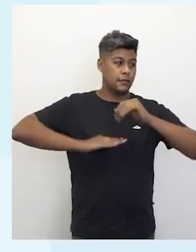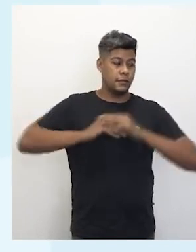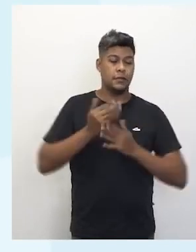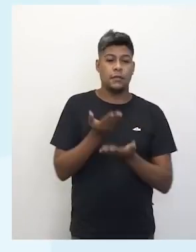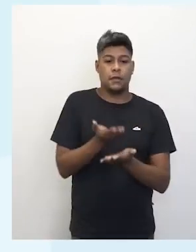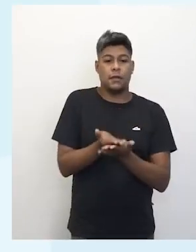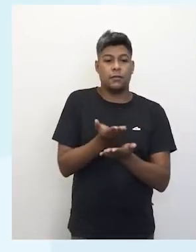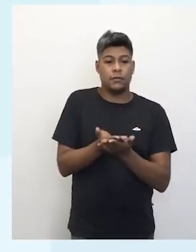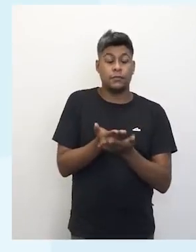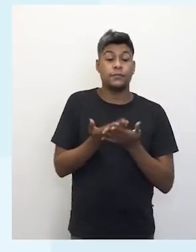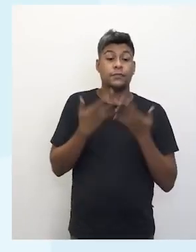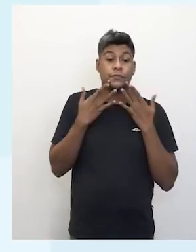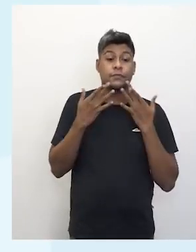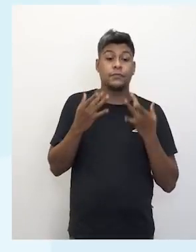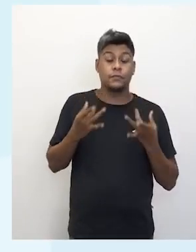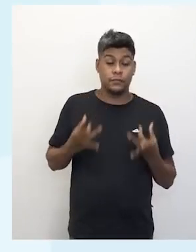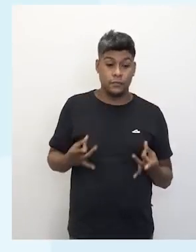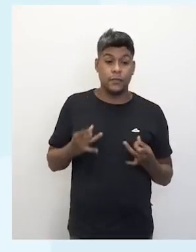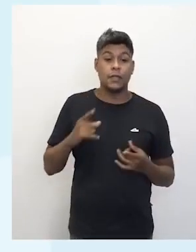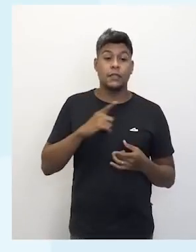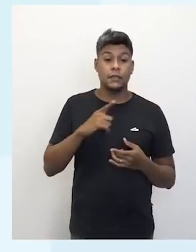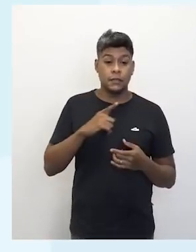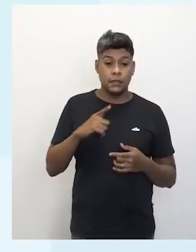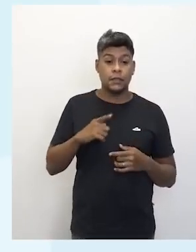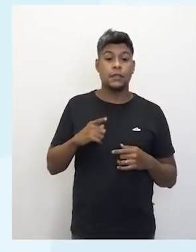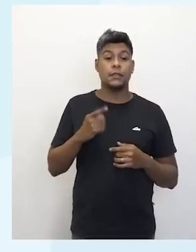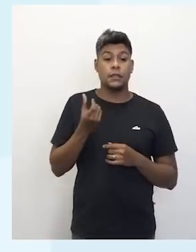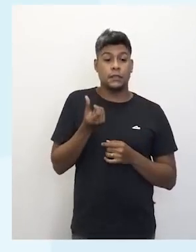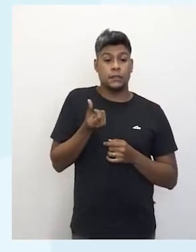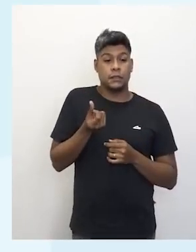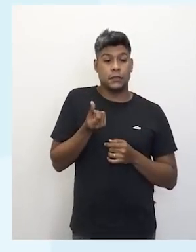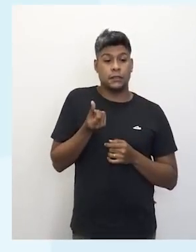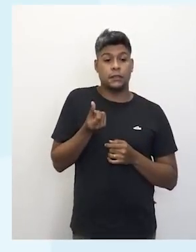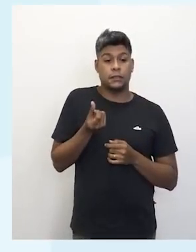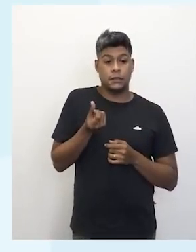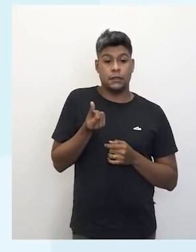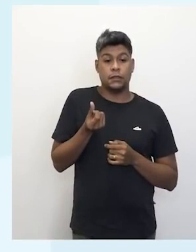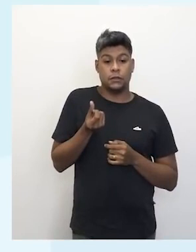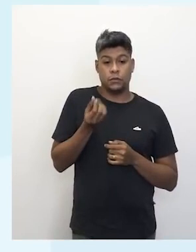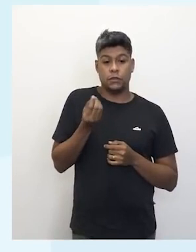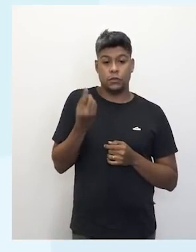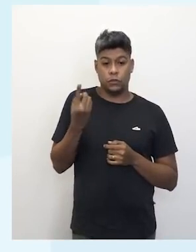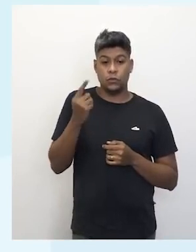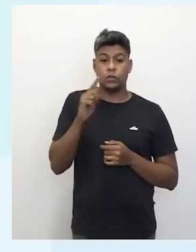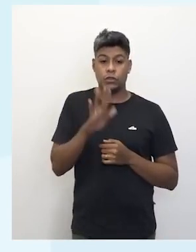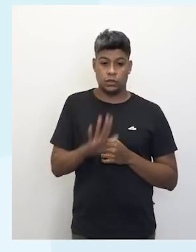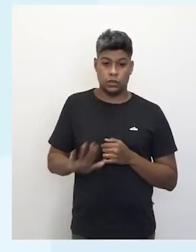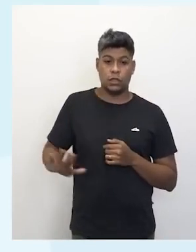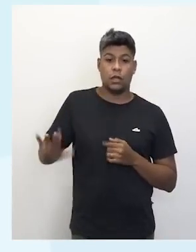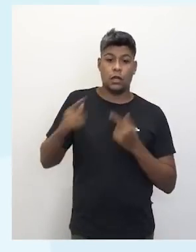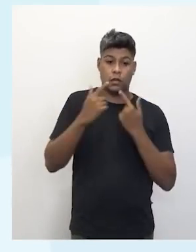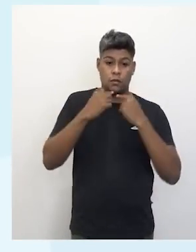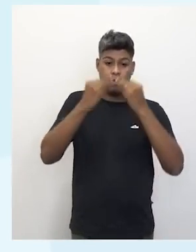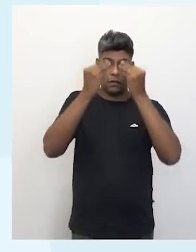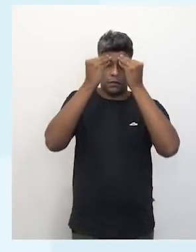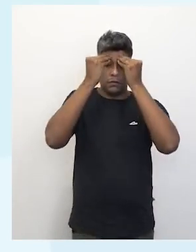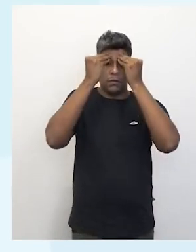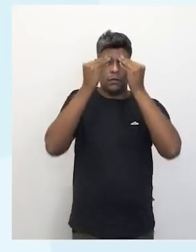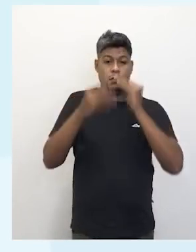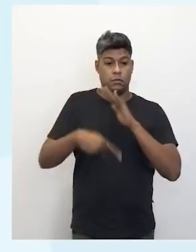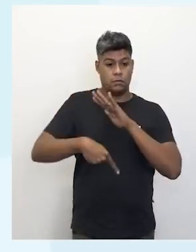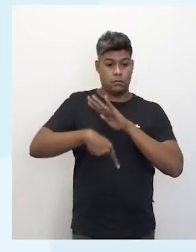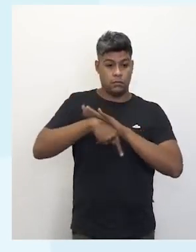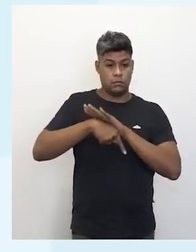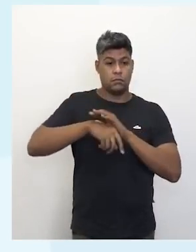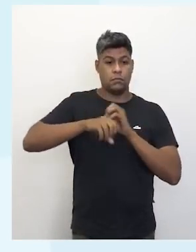aula. Atenção aí, nós vamos trabalhar com a habilidade 601 geral da área de linguagens para o ensino médio, ok?